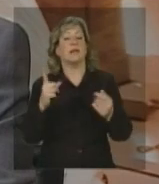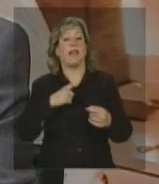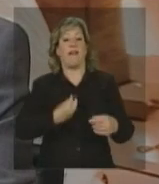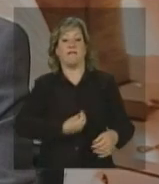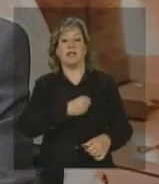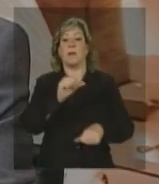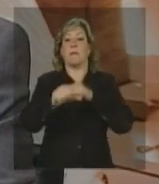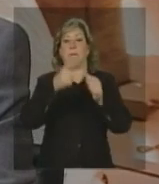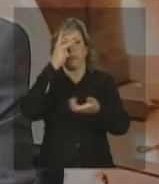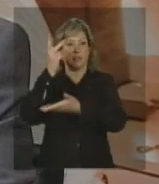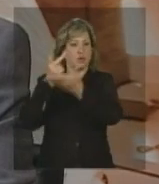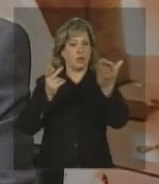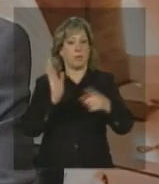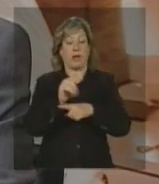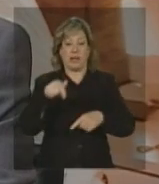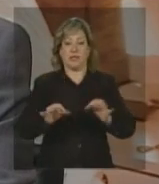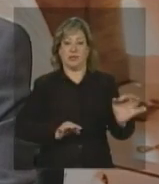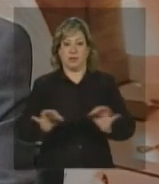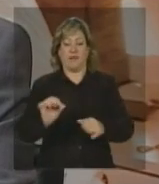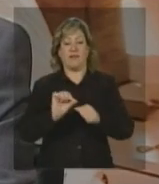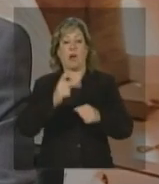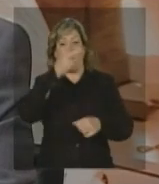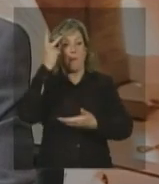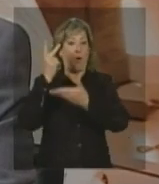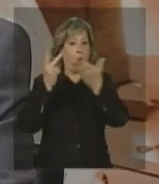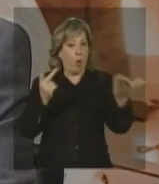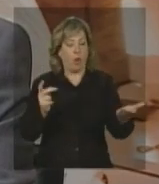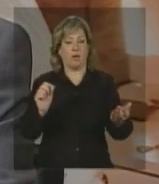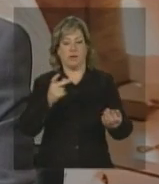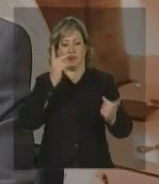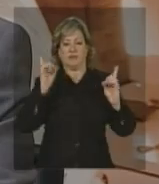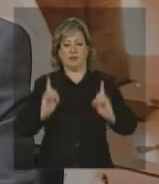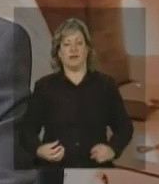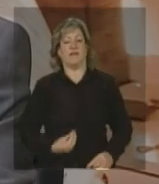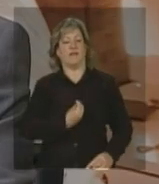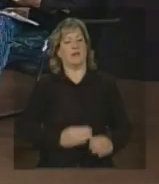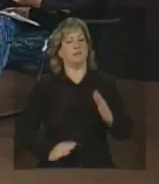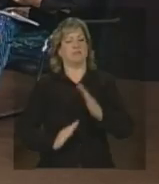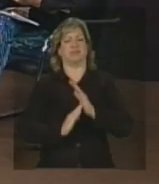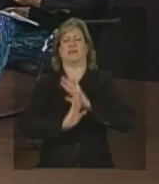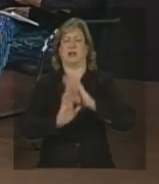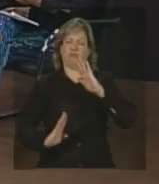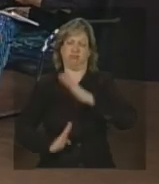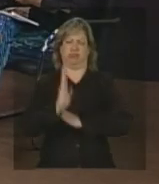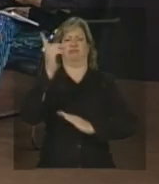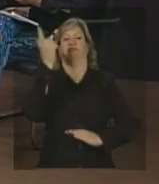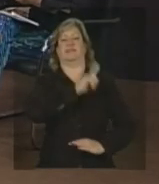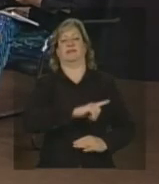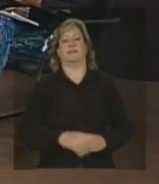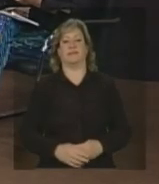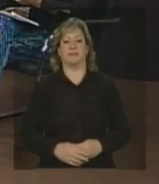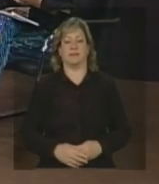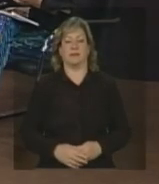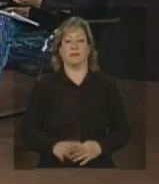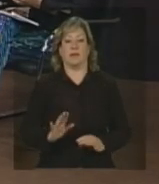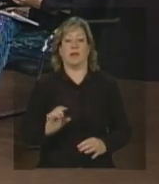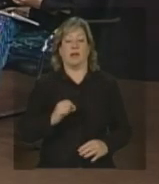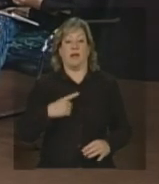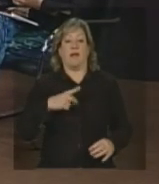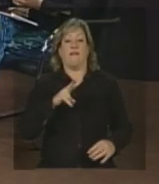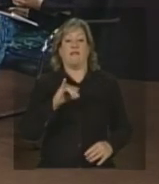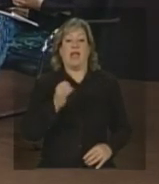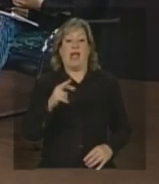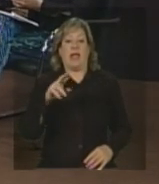das pessoas, que esse é o objetivo do plano, fazer o povo brasileiro com deficiência viver sem limites. Bom, Gerucis Vieira, eu vou pedir que